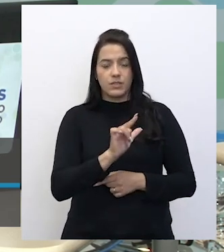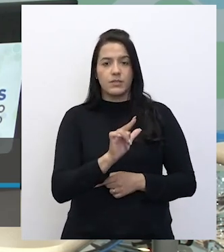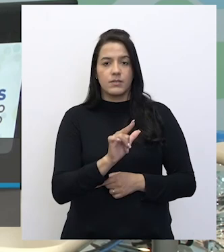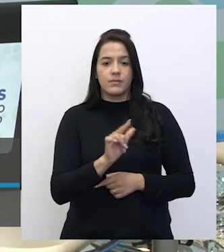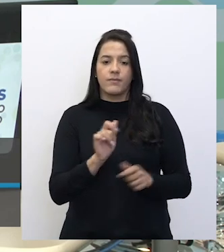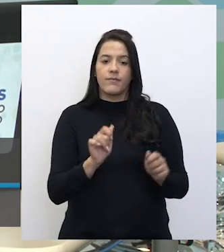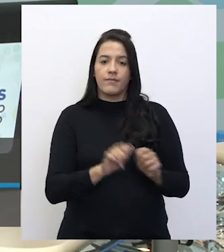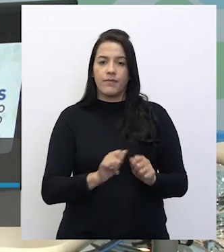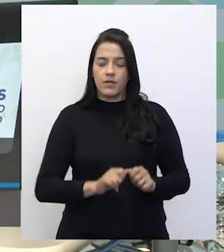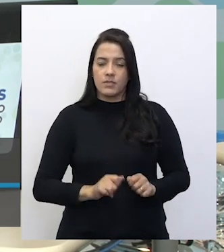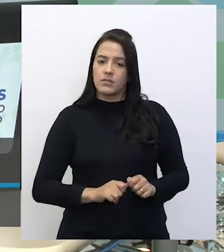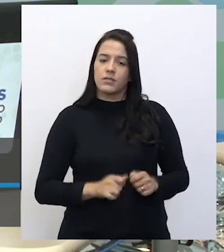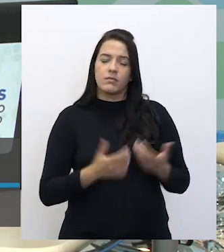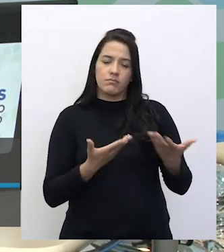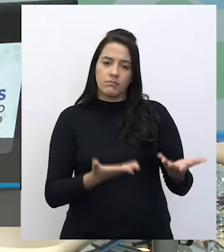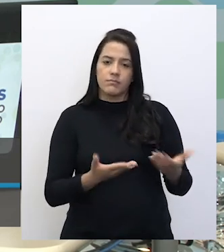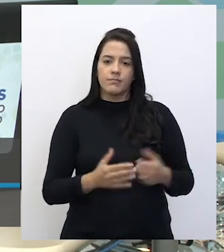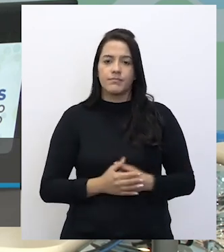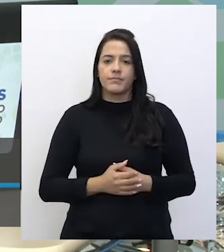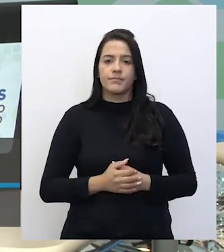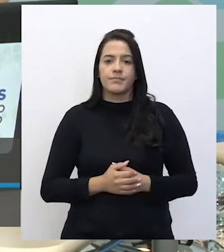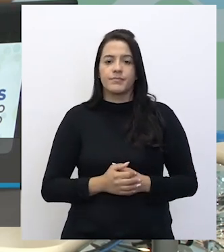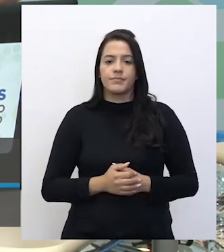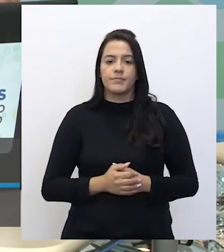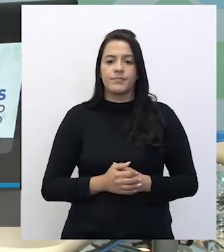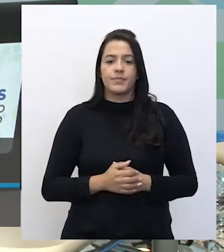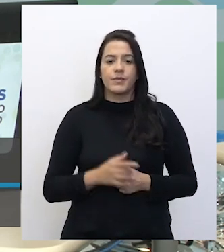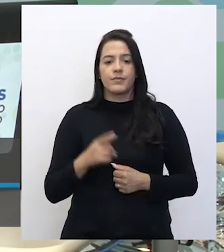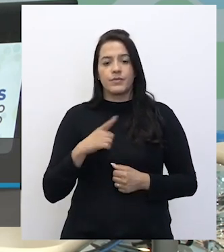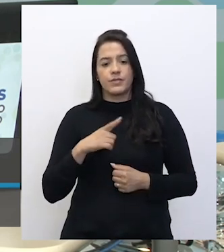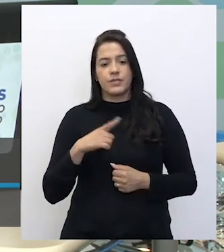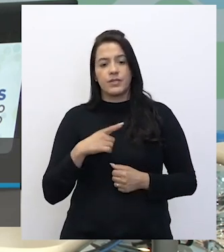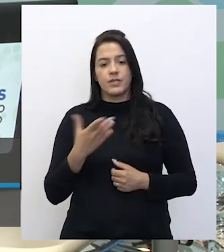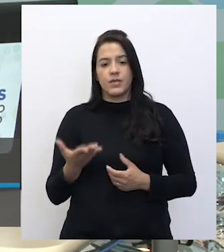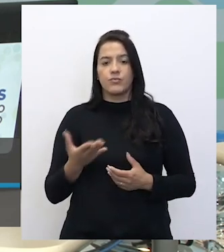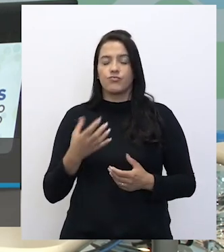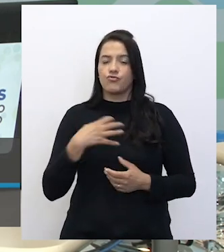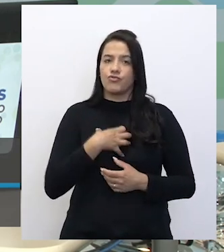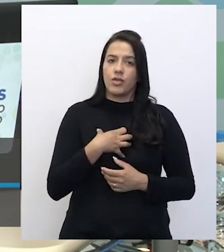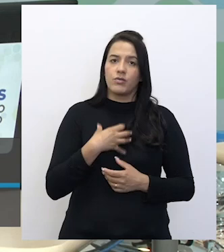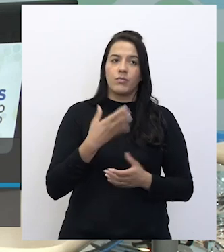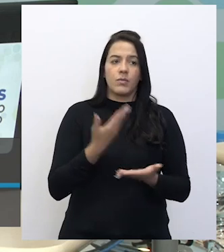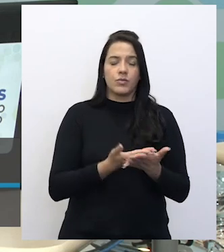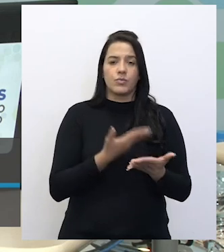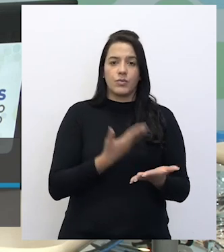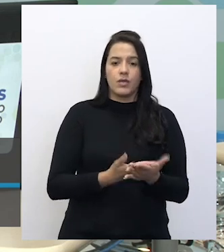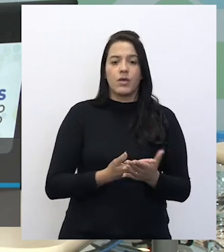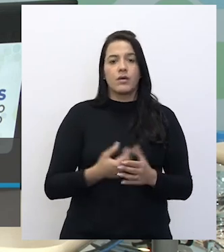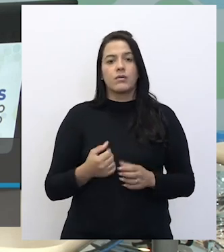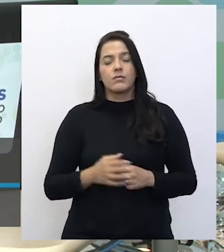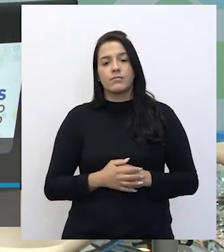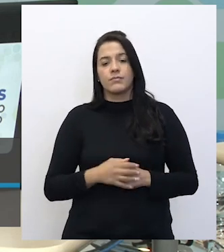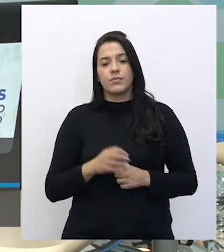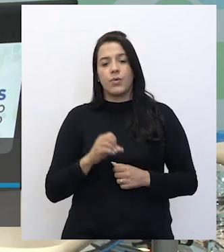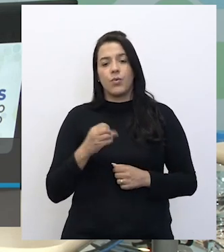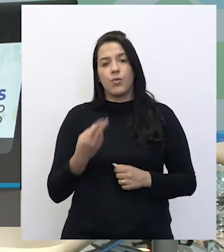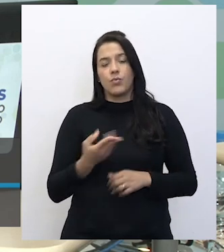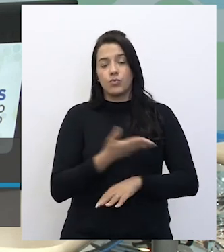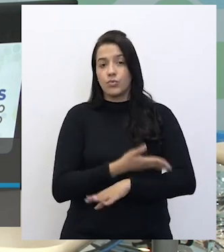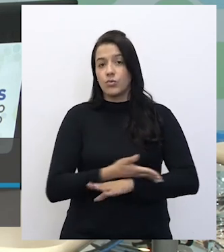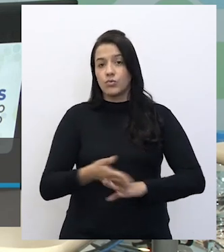propriedade, realizar alguma coisa. Então, você tem um método, sei lá, para estudo, você tem um método, sei lá,